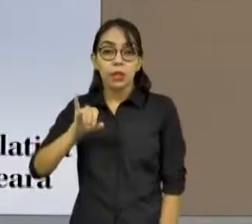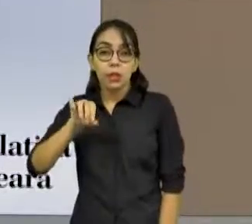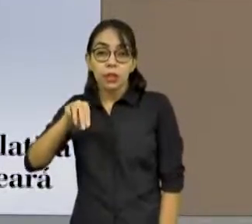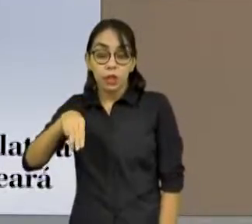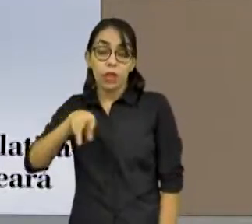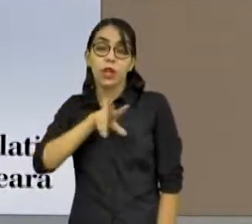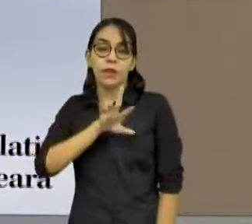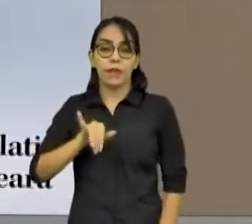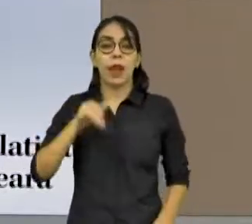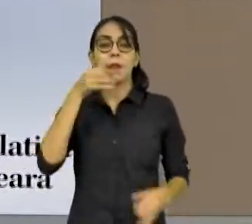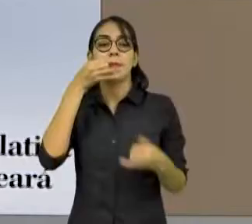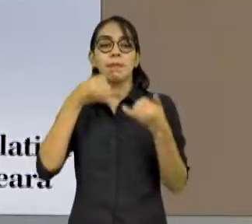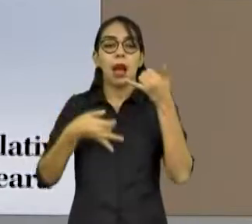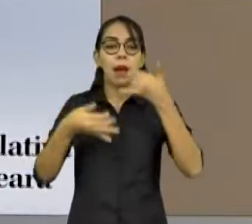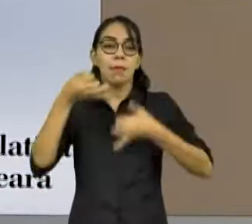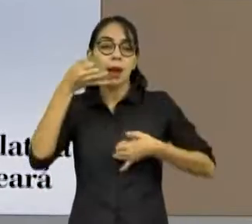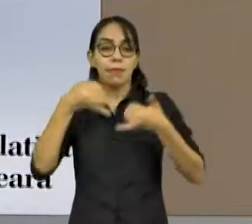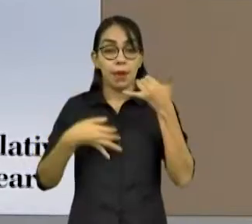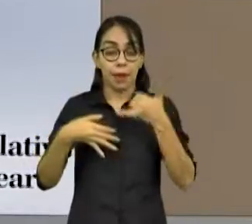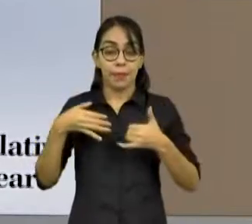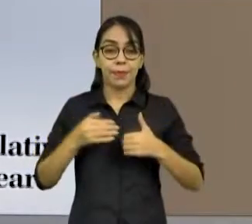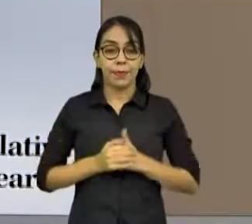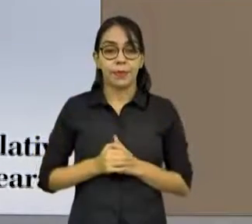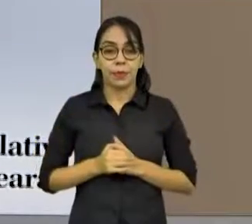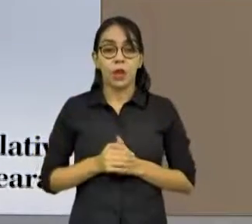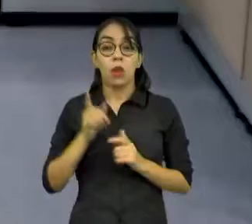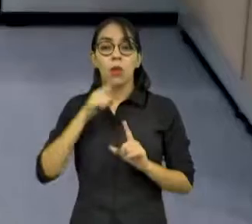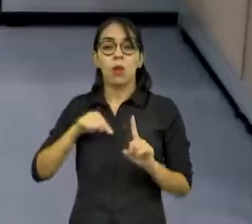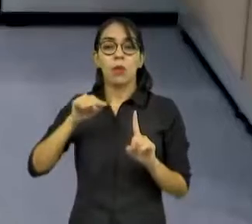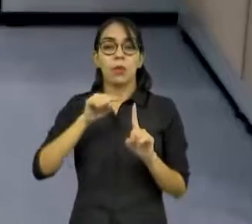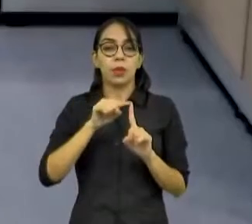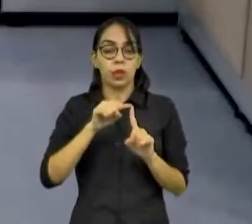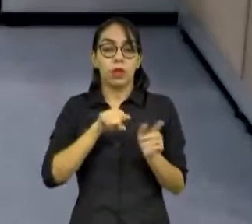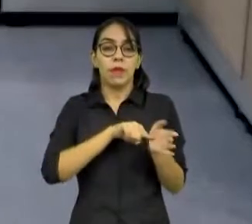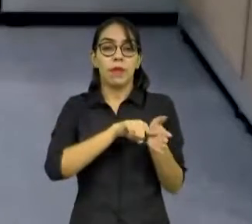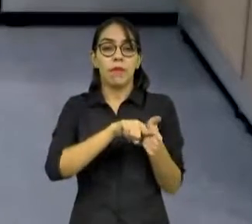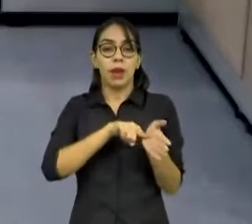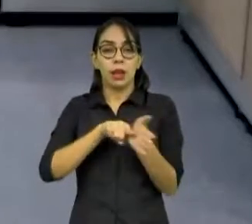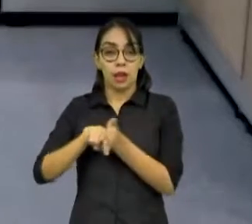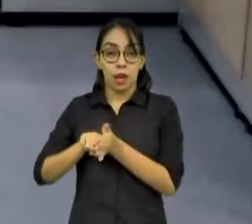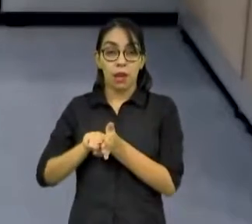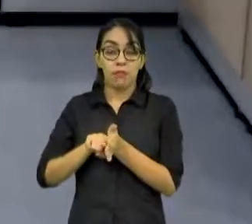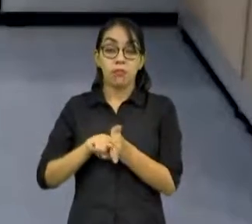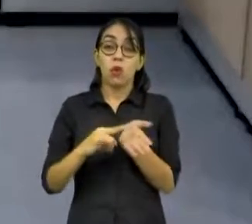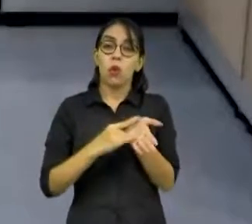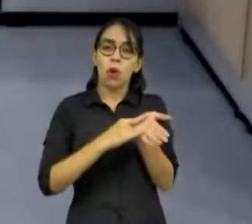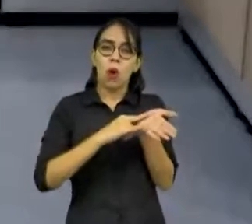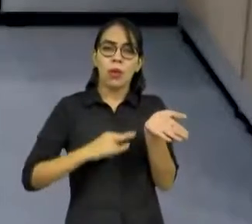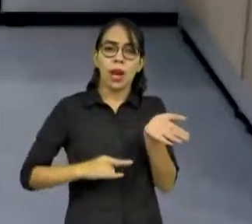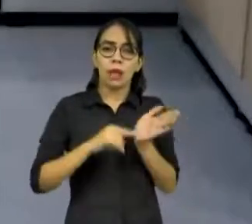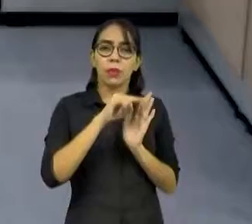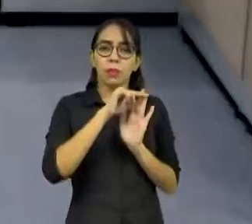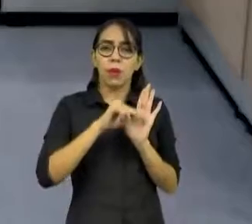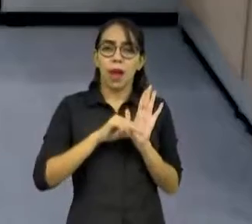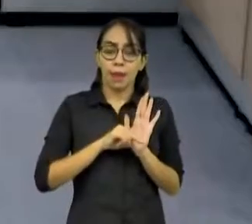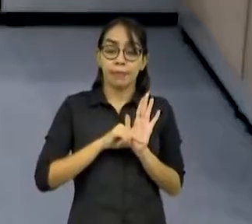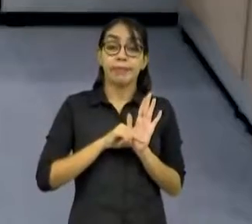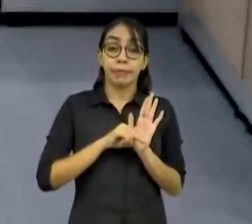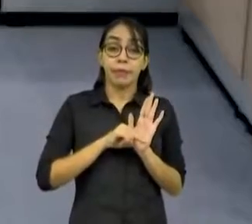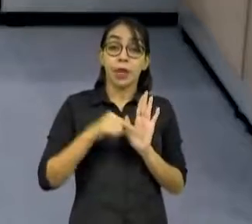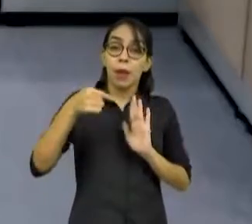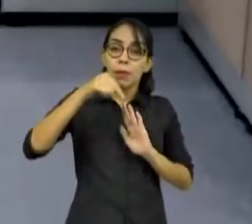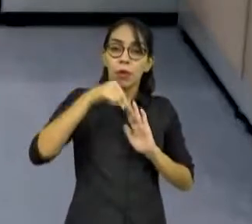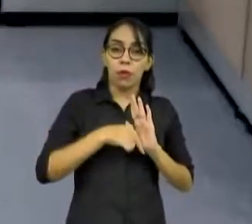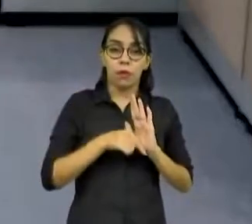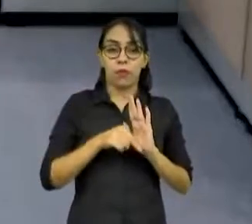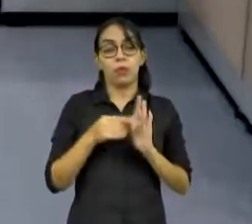O objetivo é analisar o cumprimento das obrigações contidas no contrato de concessão do Serviço Público de Distribuição